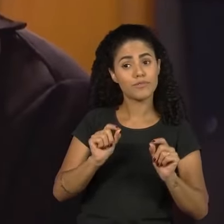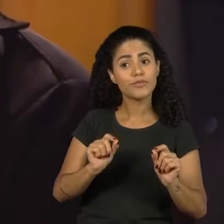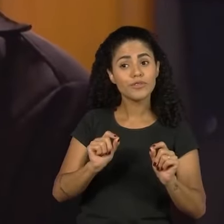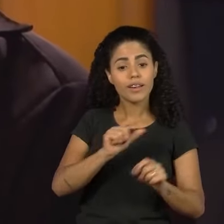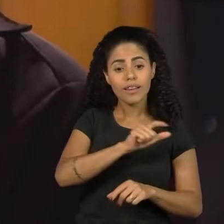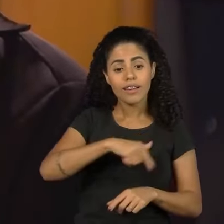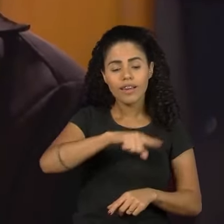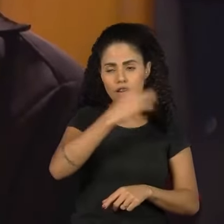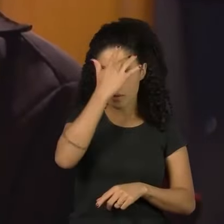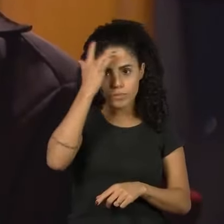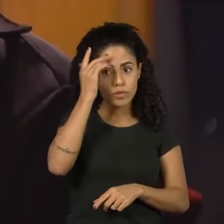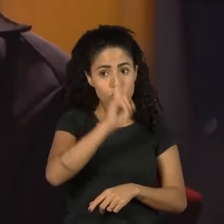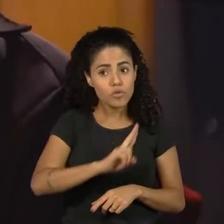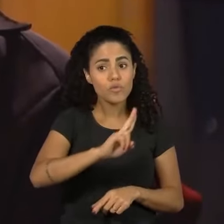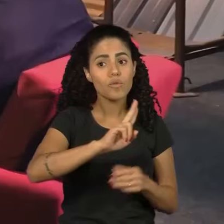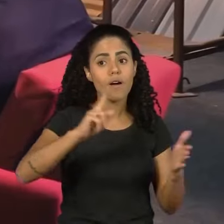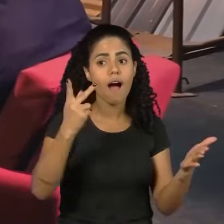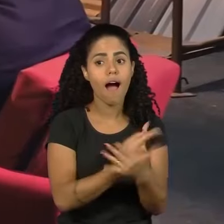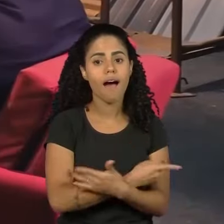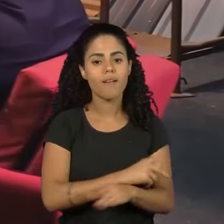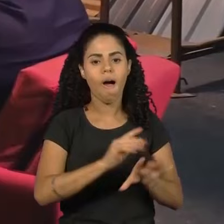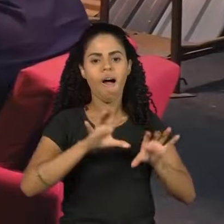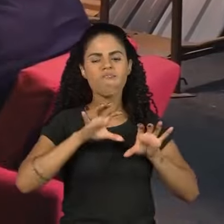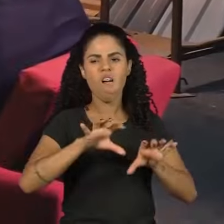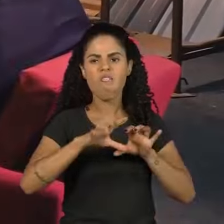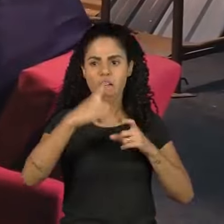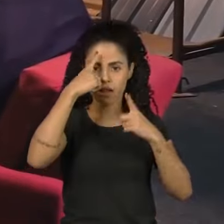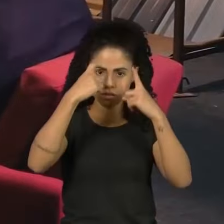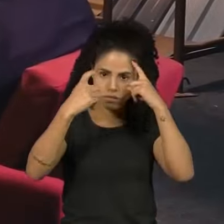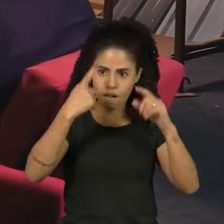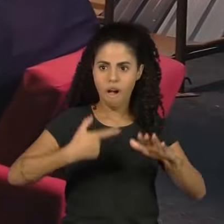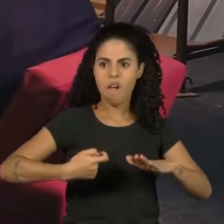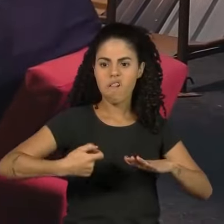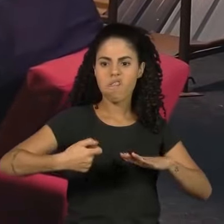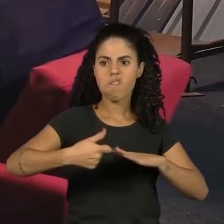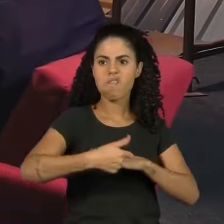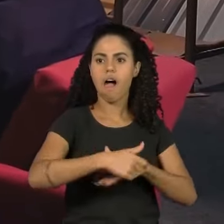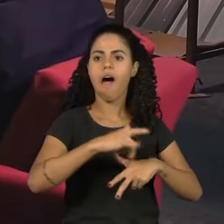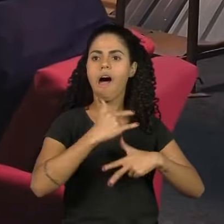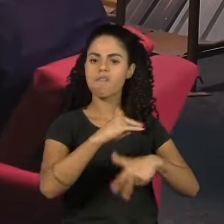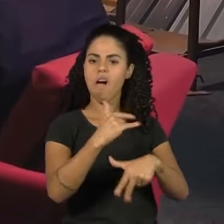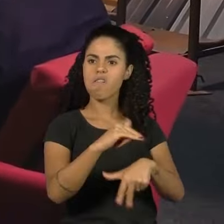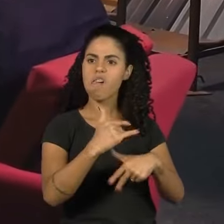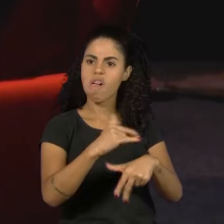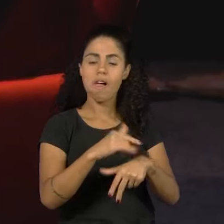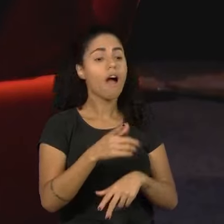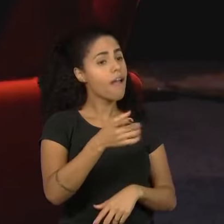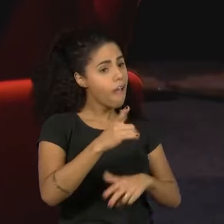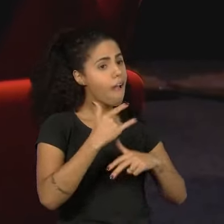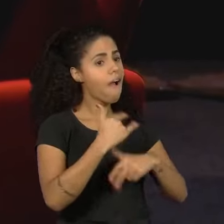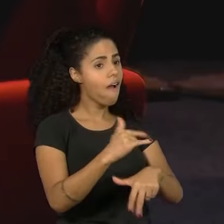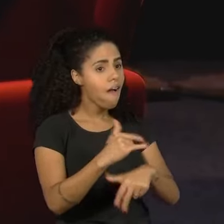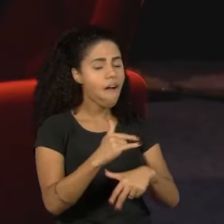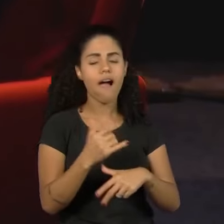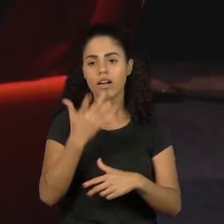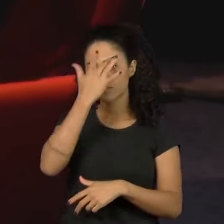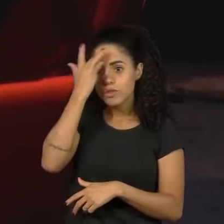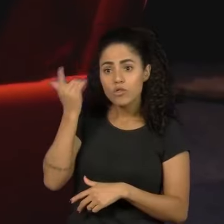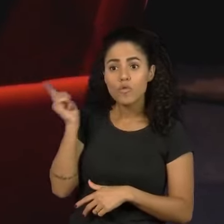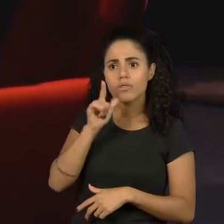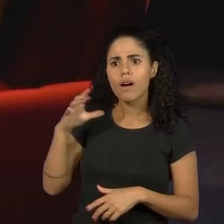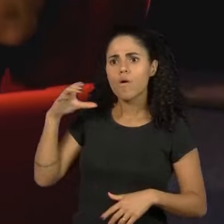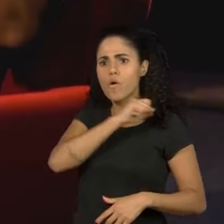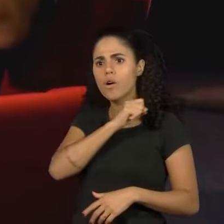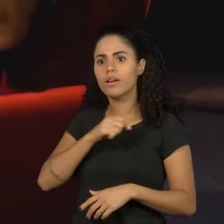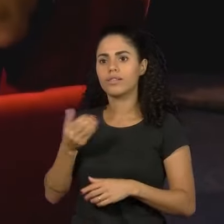né usa a parada para enfim inventam as maiores loucuras manipul polí manipula a galera consegue rapidinho muito mais